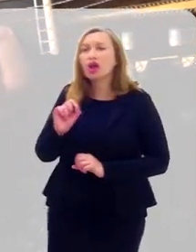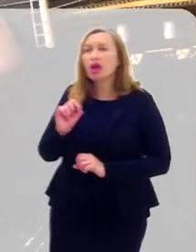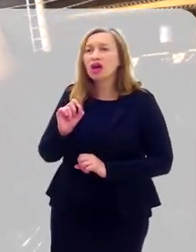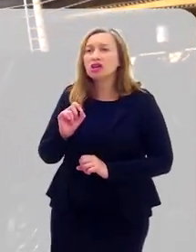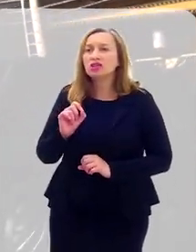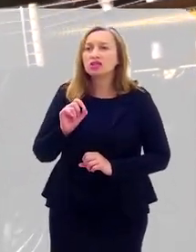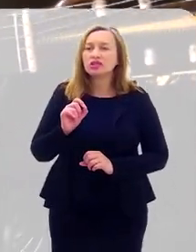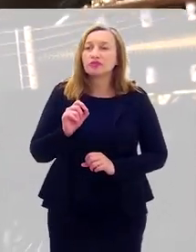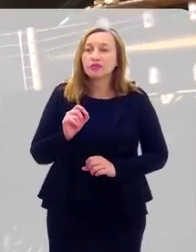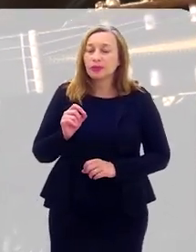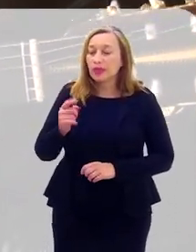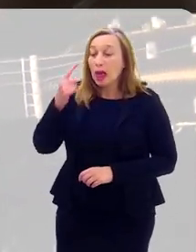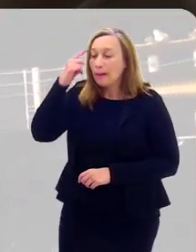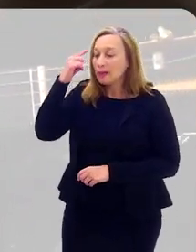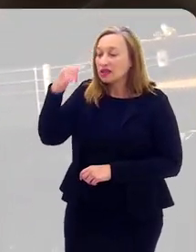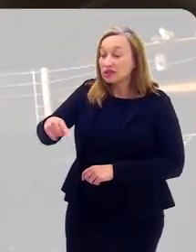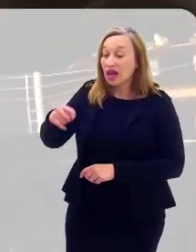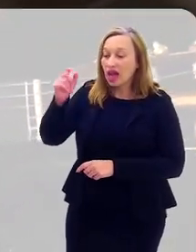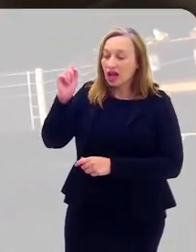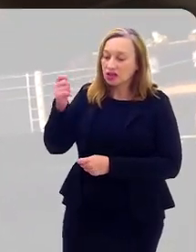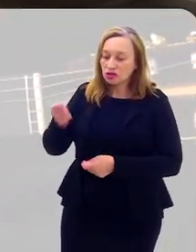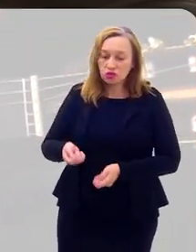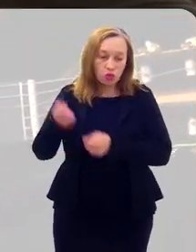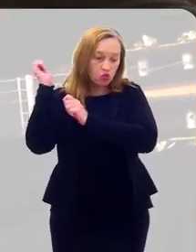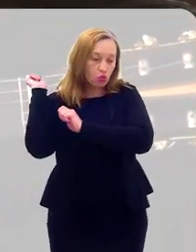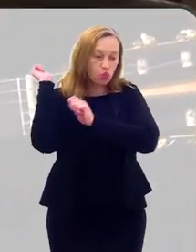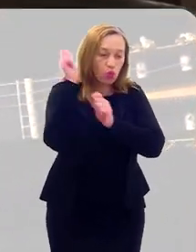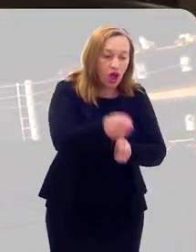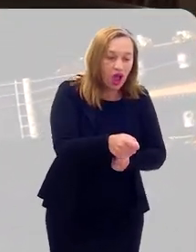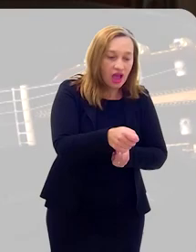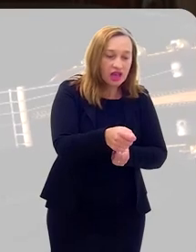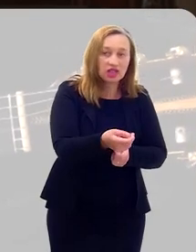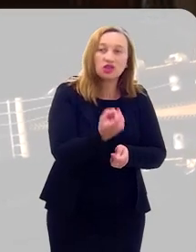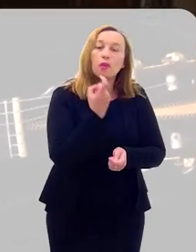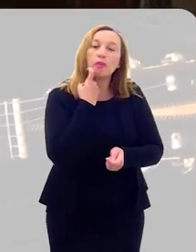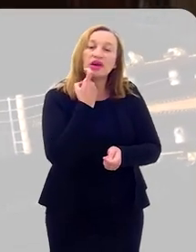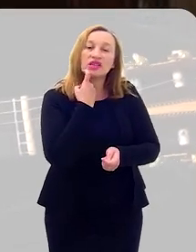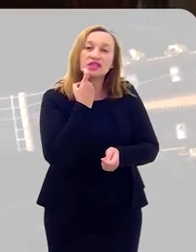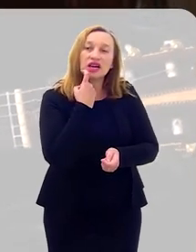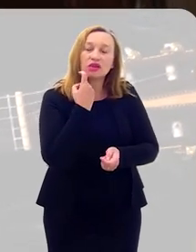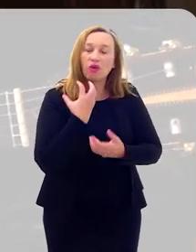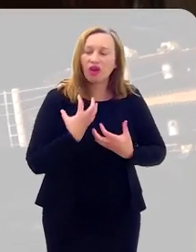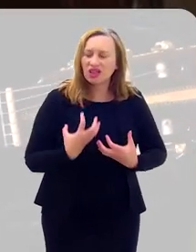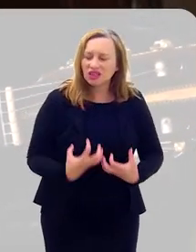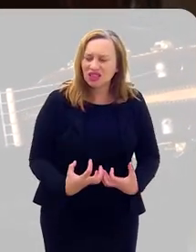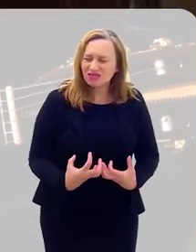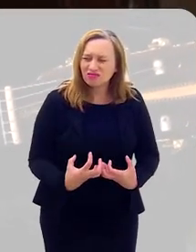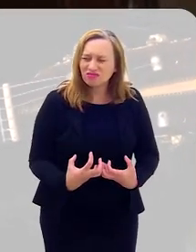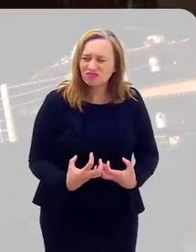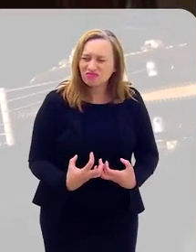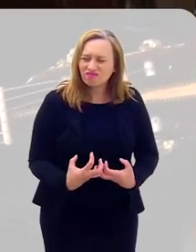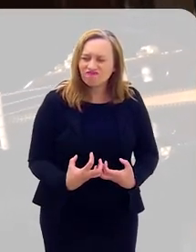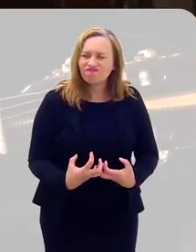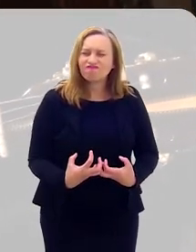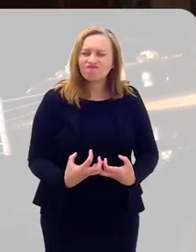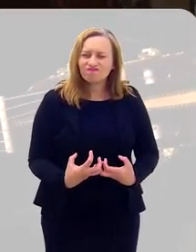ensinar? Joga a rede do outro lado, ó pescador